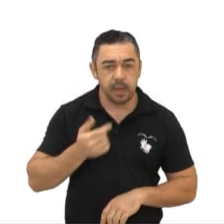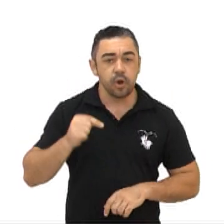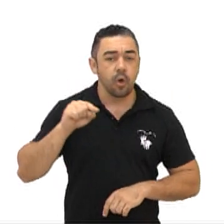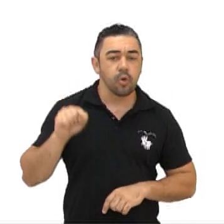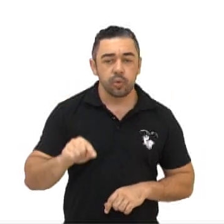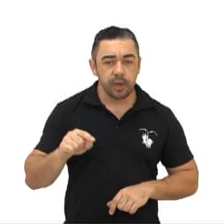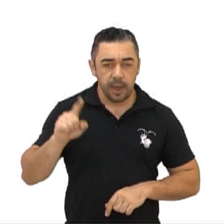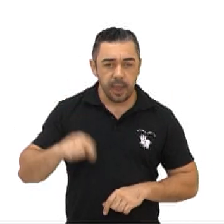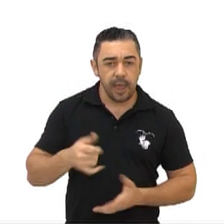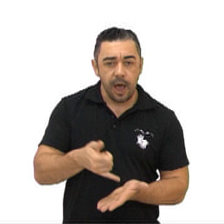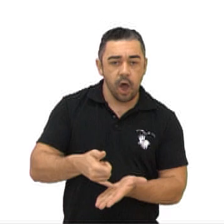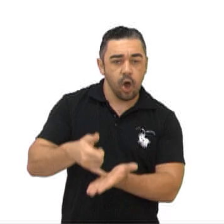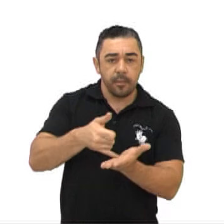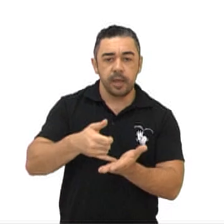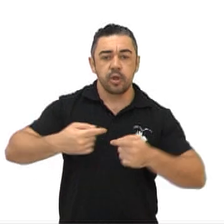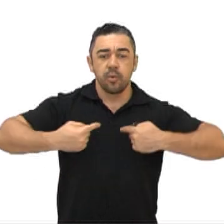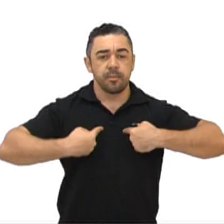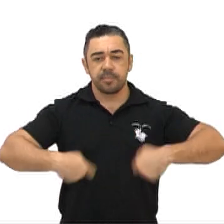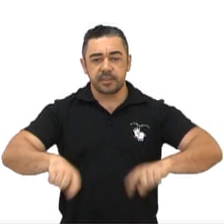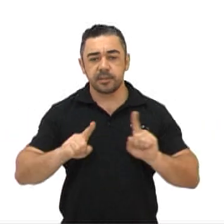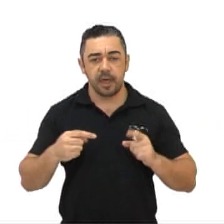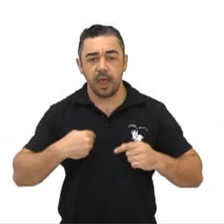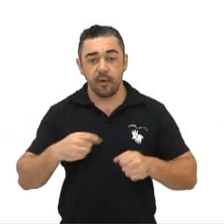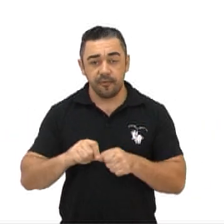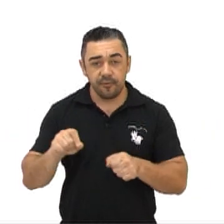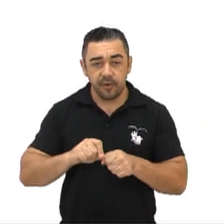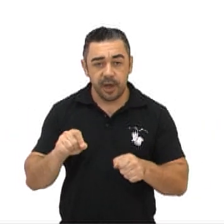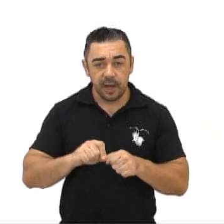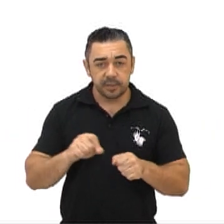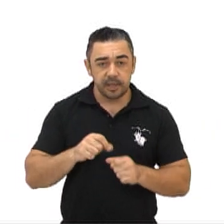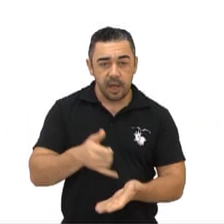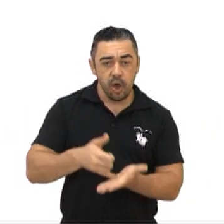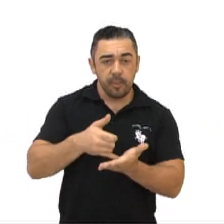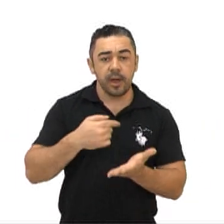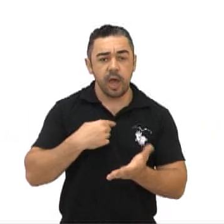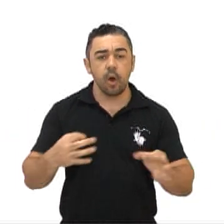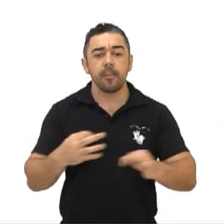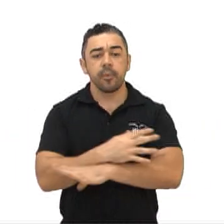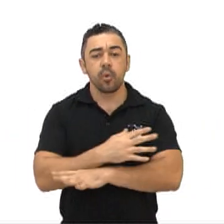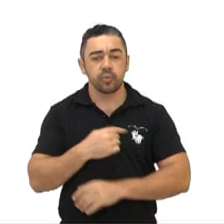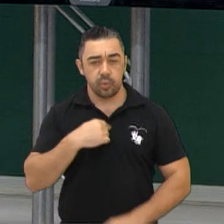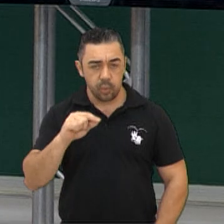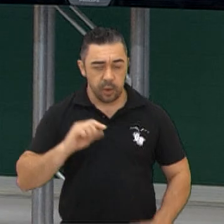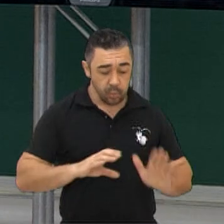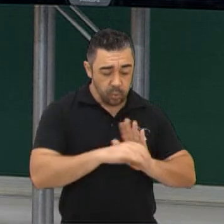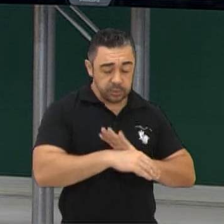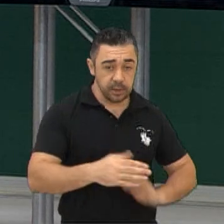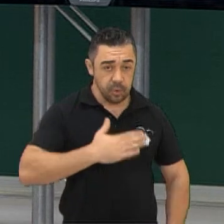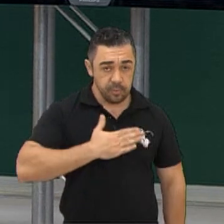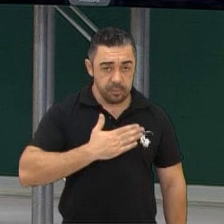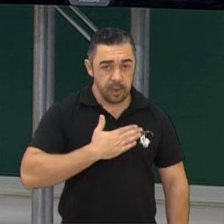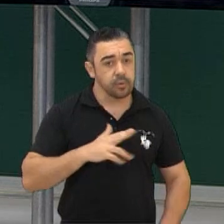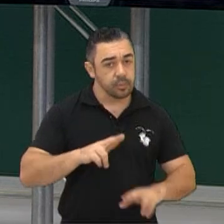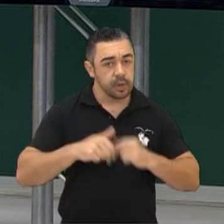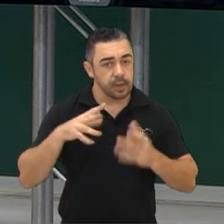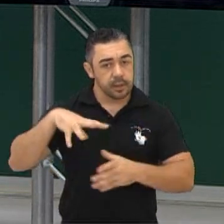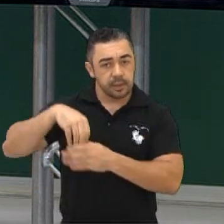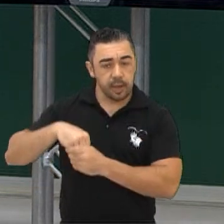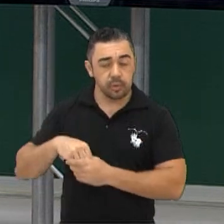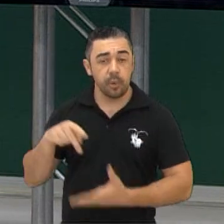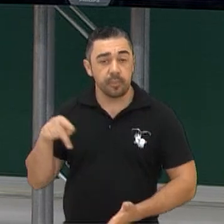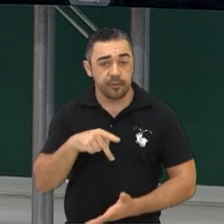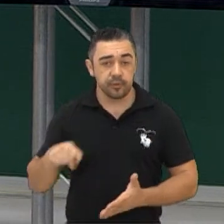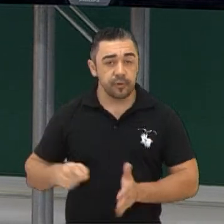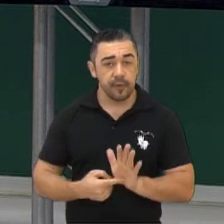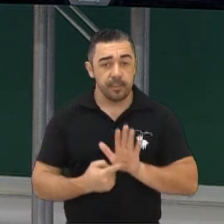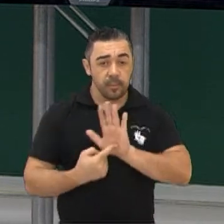obra? Eu não preciso produzir a obra de arte, mas eu posso pegar algo pronto e trazer um conceito? Então, dentro disso, o professor Bruno vai fazer uma